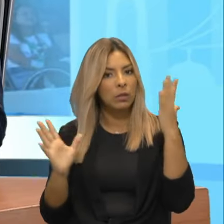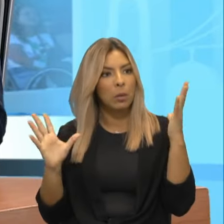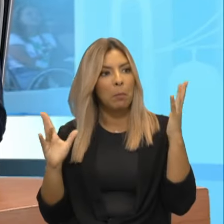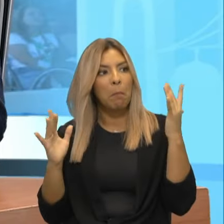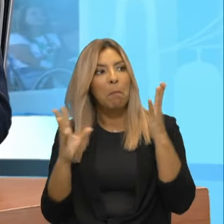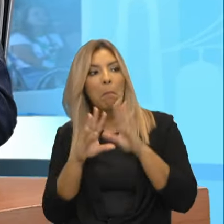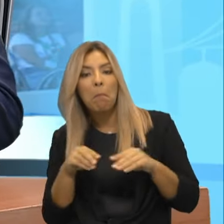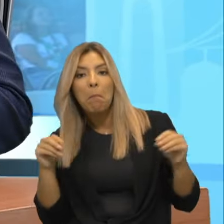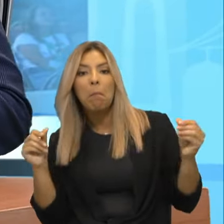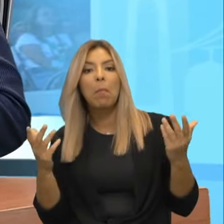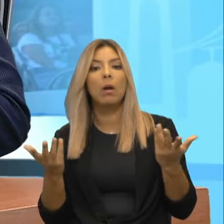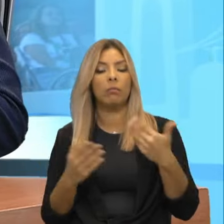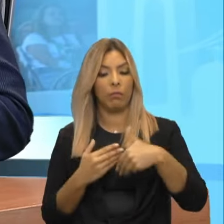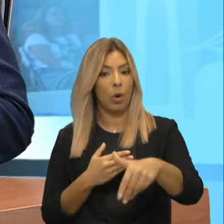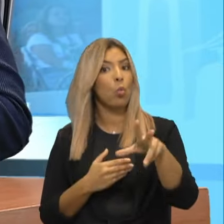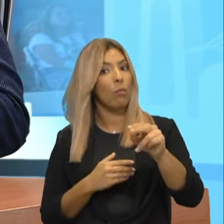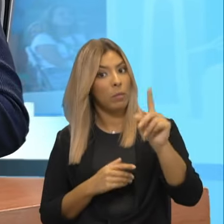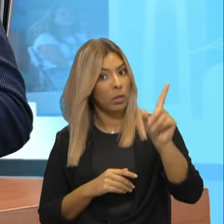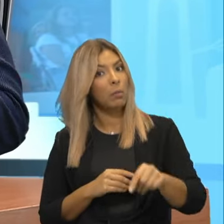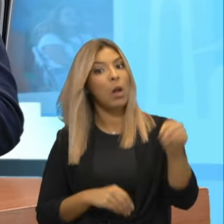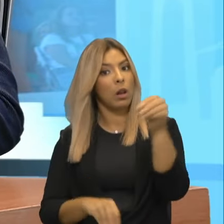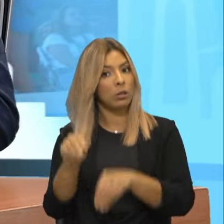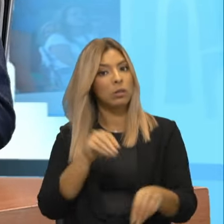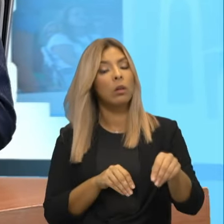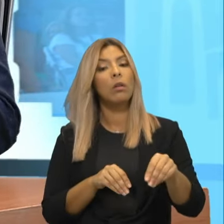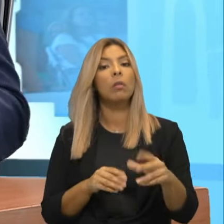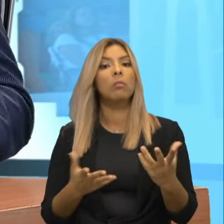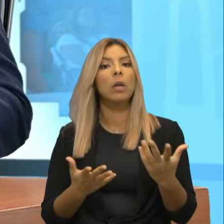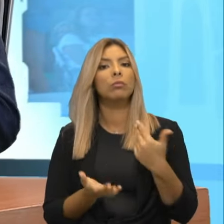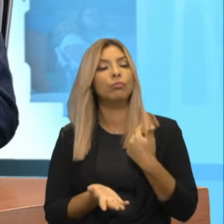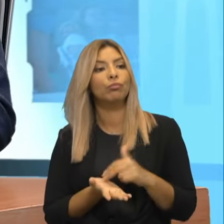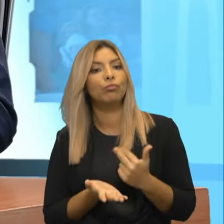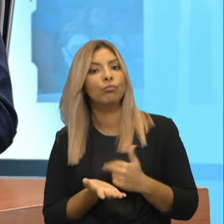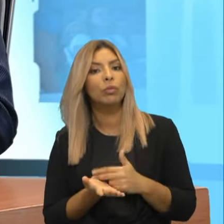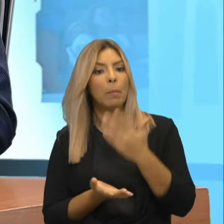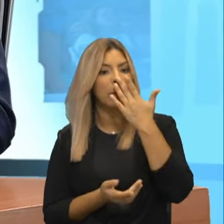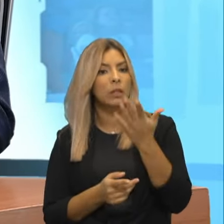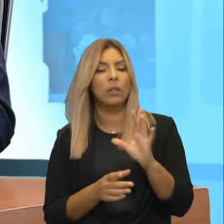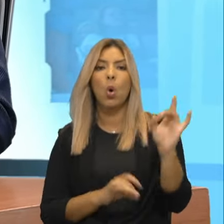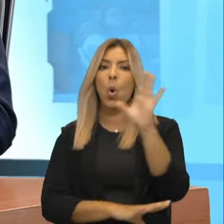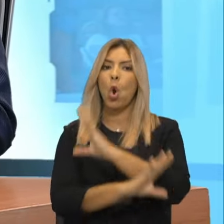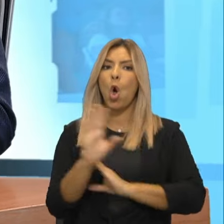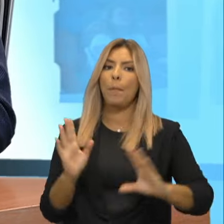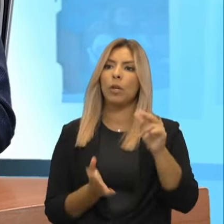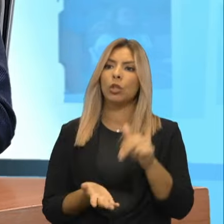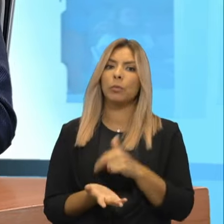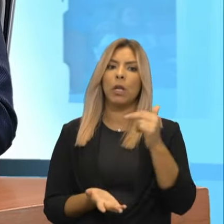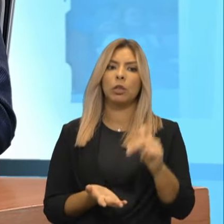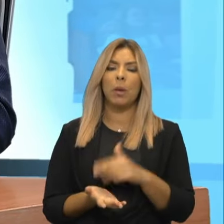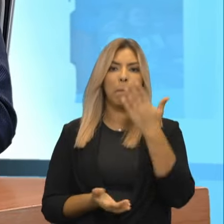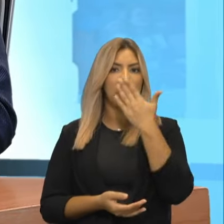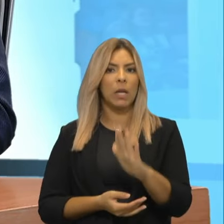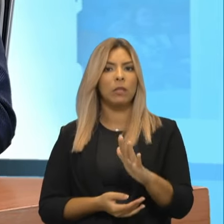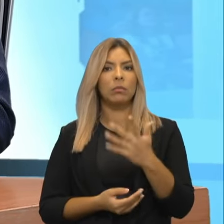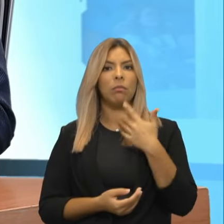novembro, e aquilo que poderá haver de mudanças. Há um compasso de espera. Até a Europa está em compasso de espera, porque está agora a aprovar os